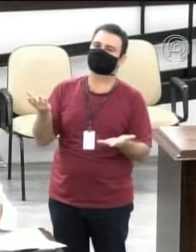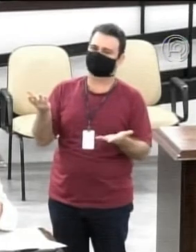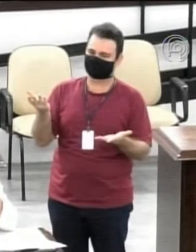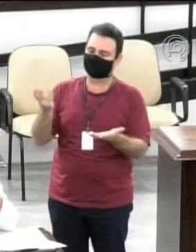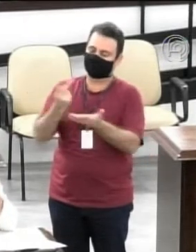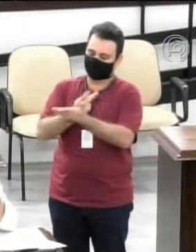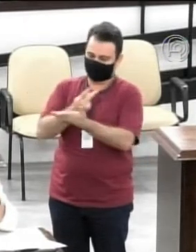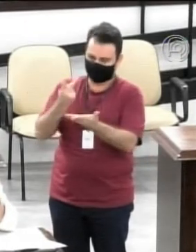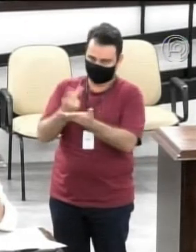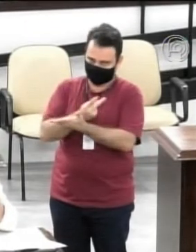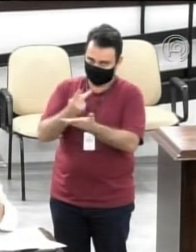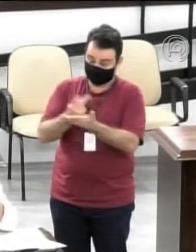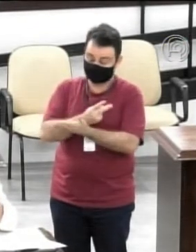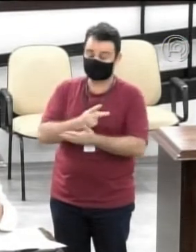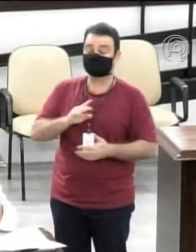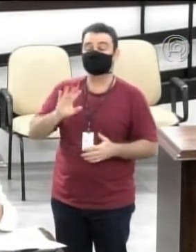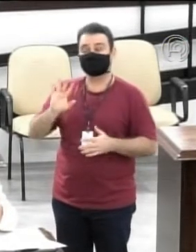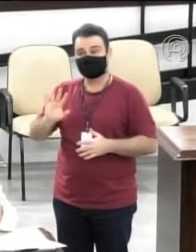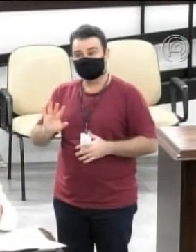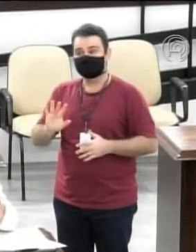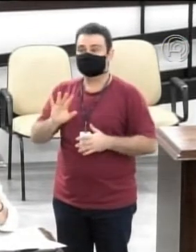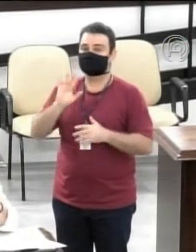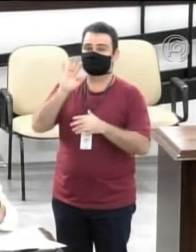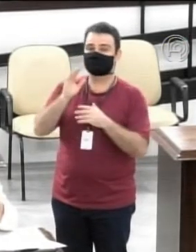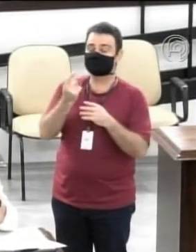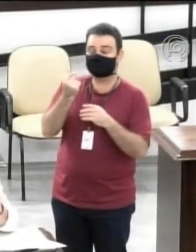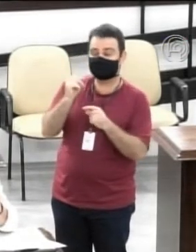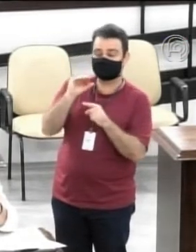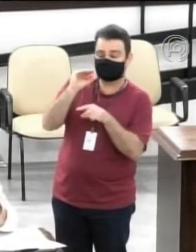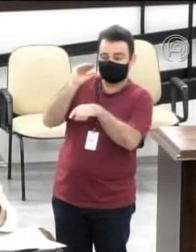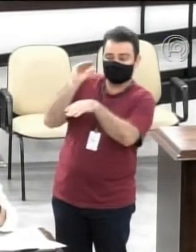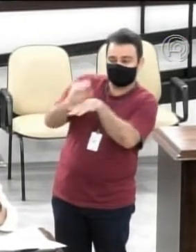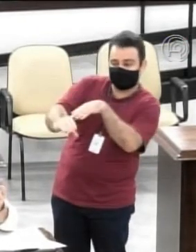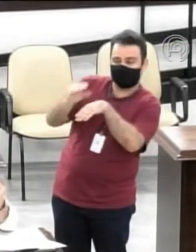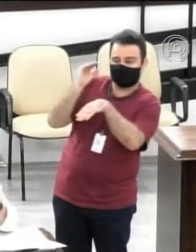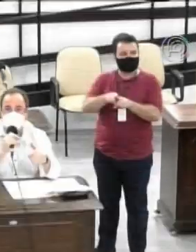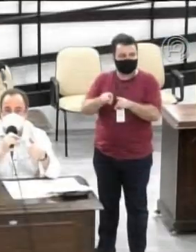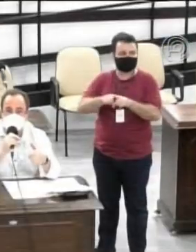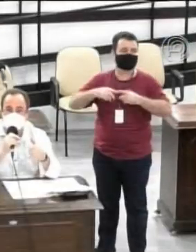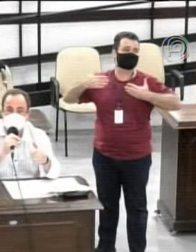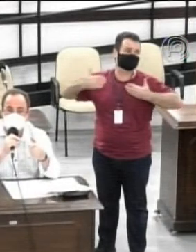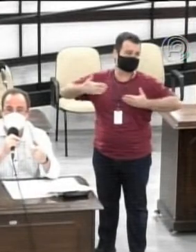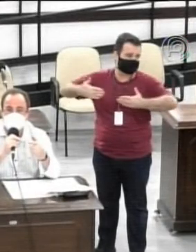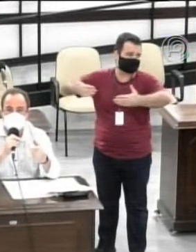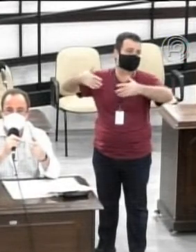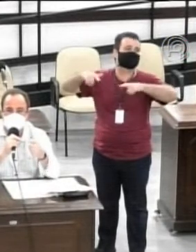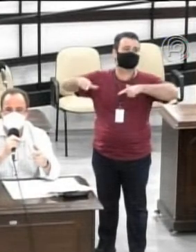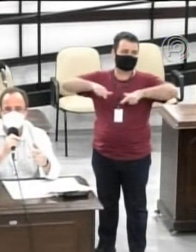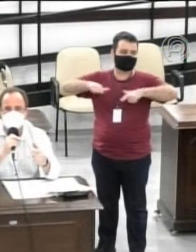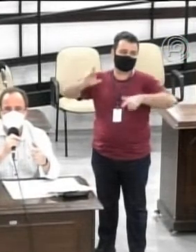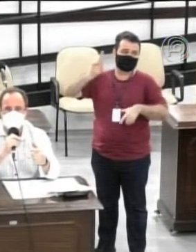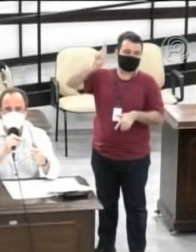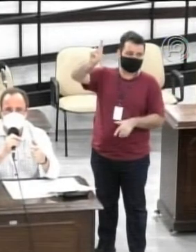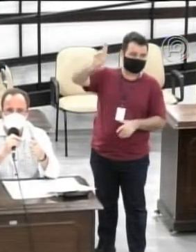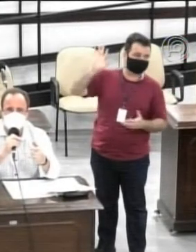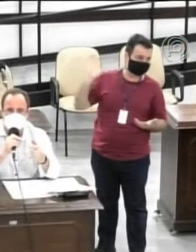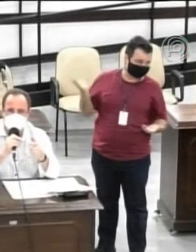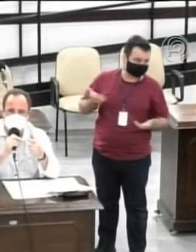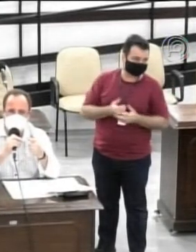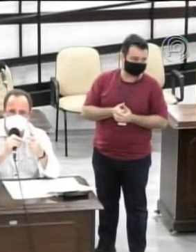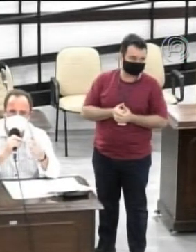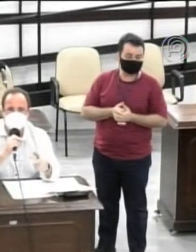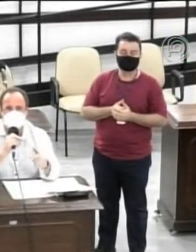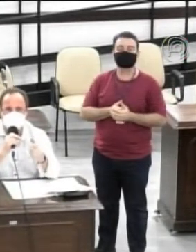terceirizados da Barsotti o horário de intervalo para repouso e alimentação. Além disso, já estaria